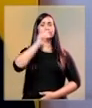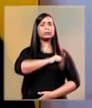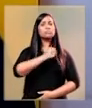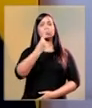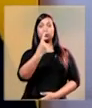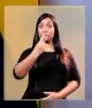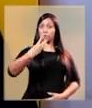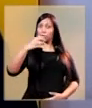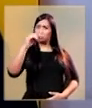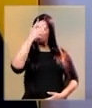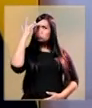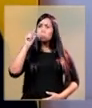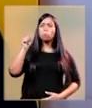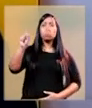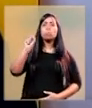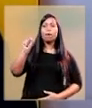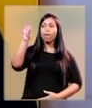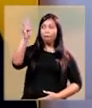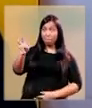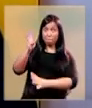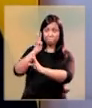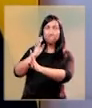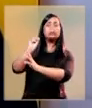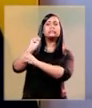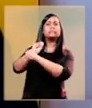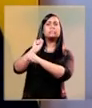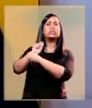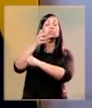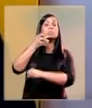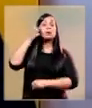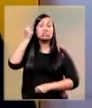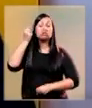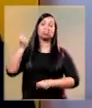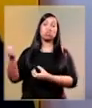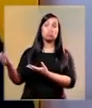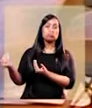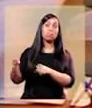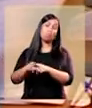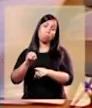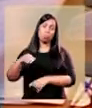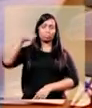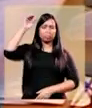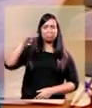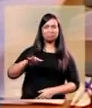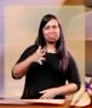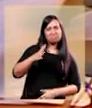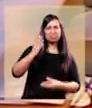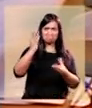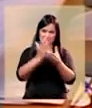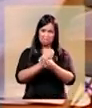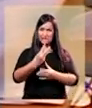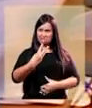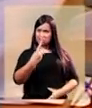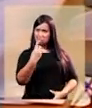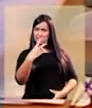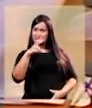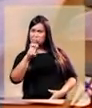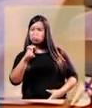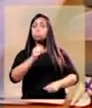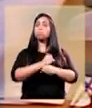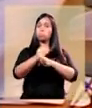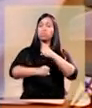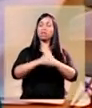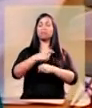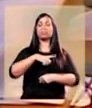Em Rio Preto, 130 pessoas estão na fila para adotar crianças e adolescentes. Em média, 35 processos de adoção são